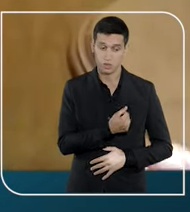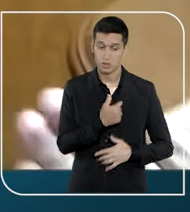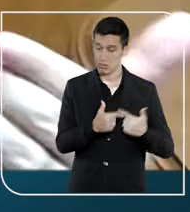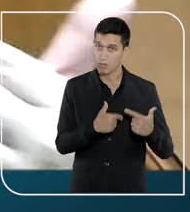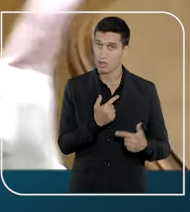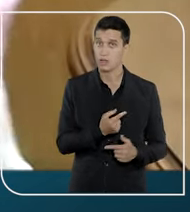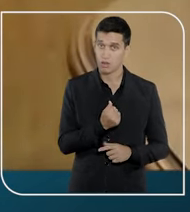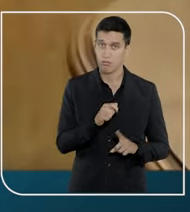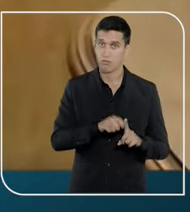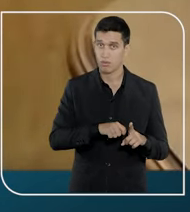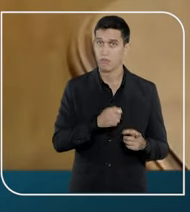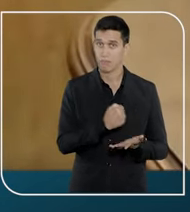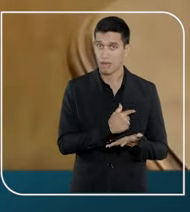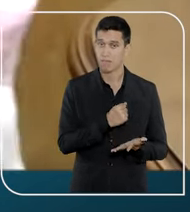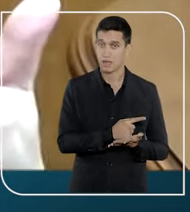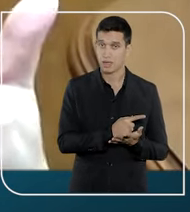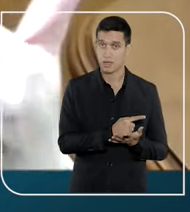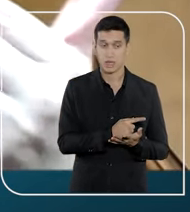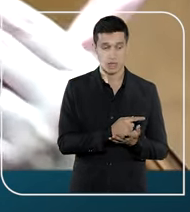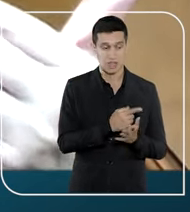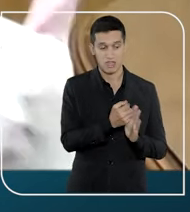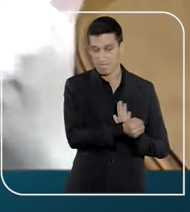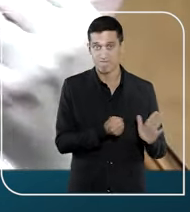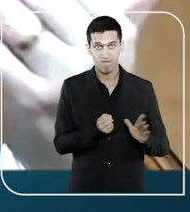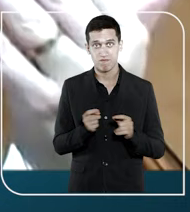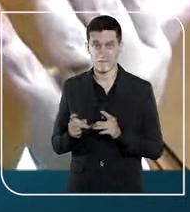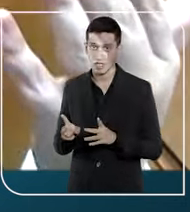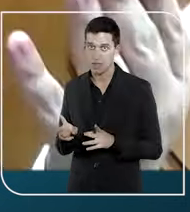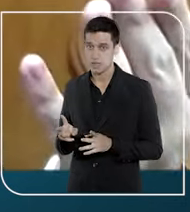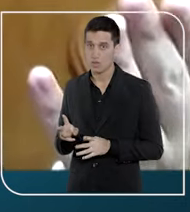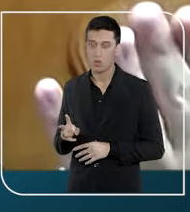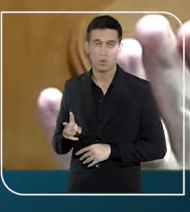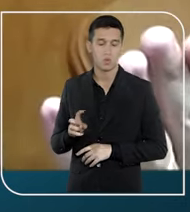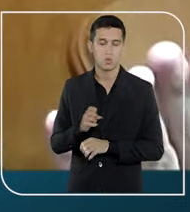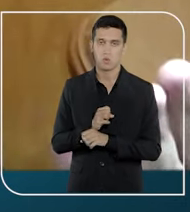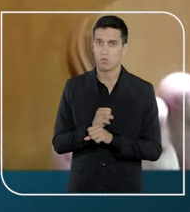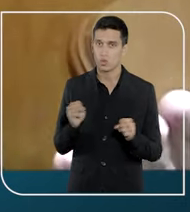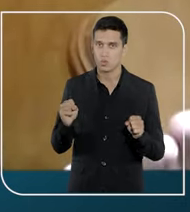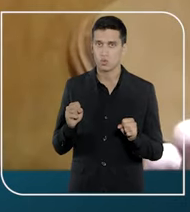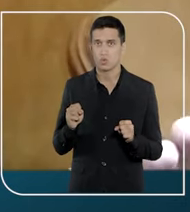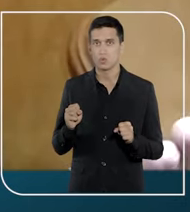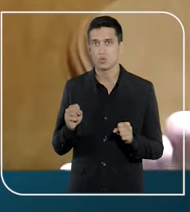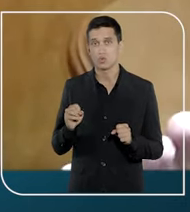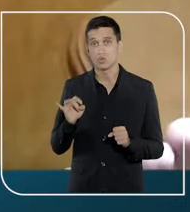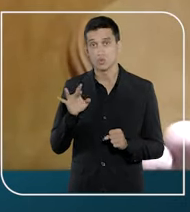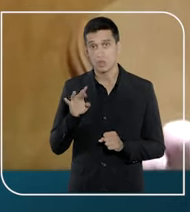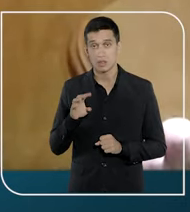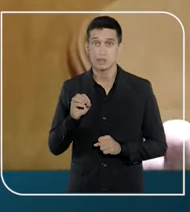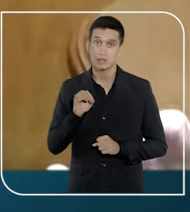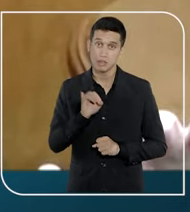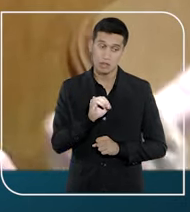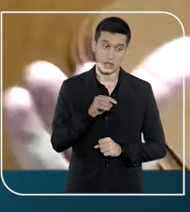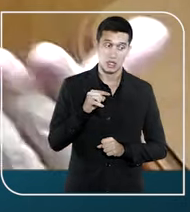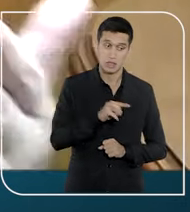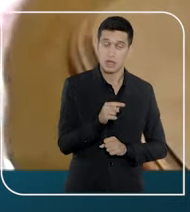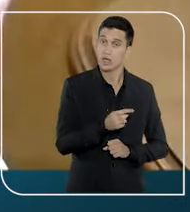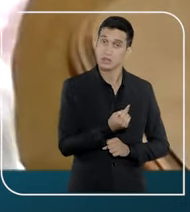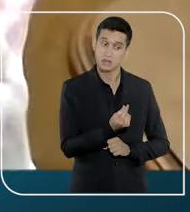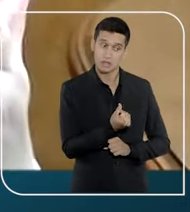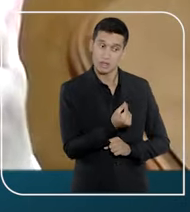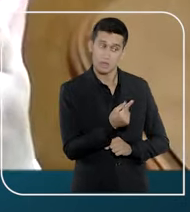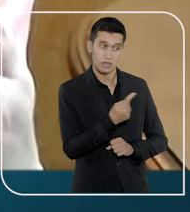a dívida tiver natureza alimentar ou o salário for superior a 50 salários mínimos.